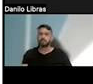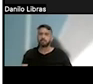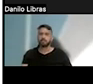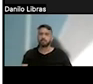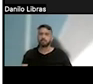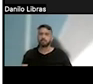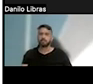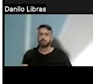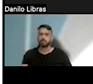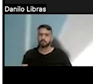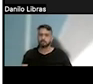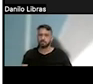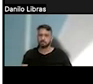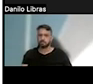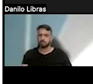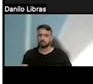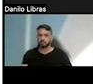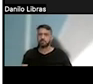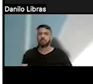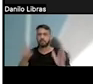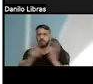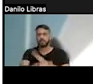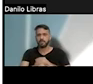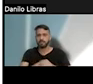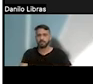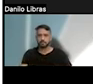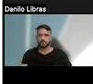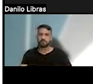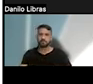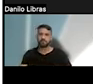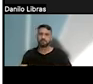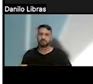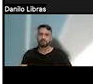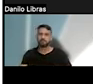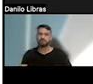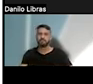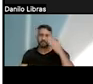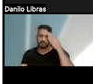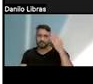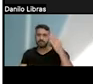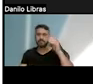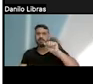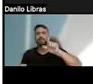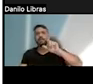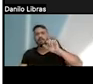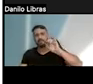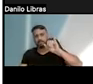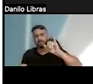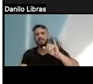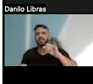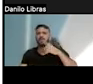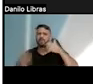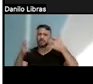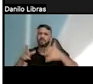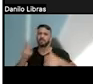Ó, Posso fazer uma temos uma pergunta? pergunta. Claro, deve. Obrigada, Aline, pela tua fala. Foi realmente, como a